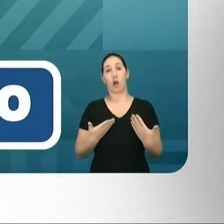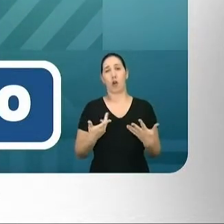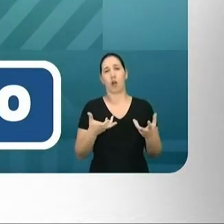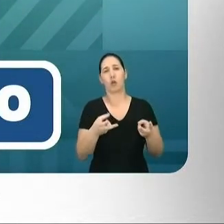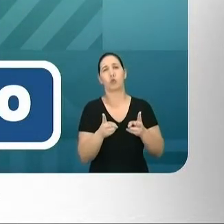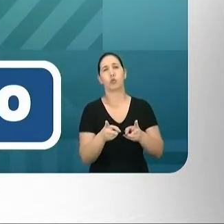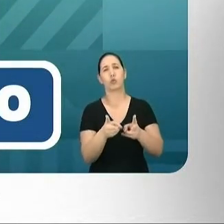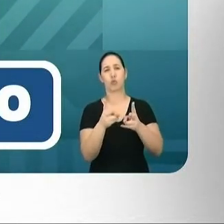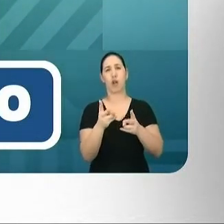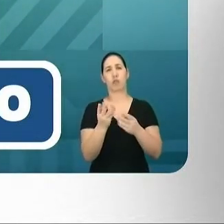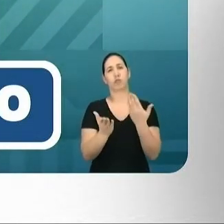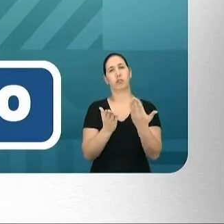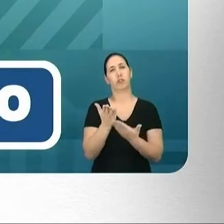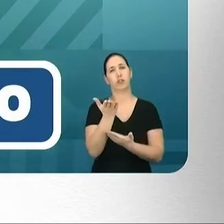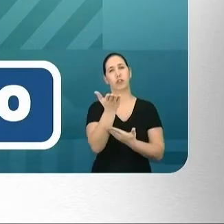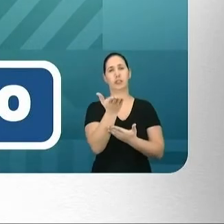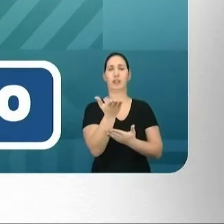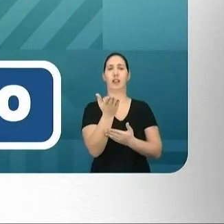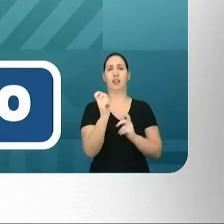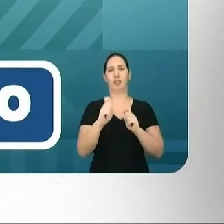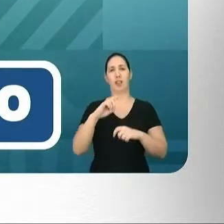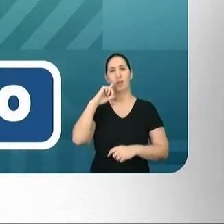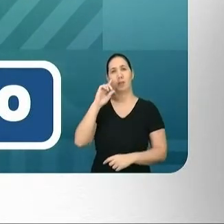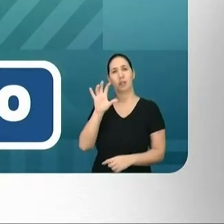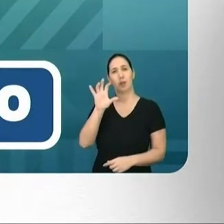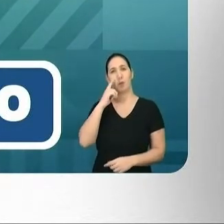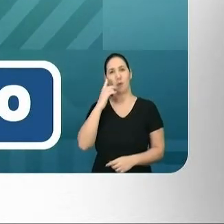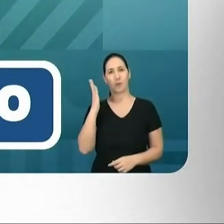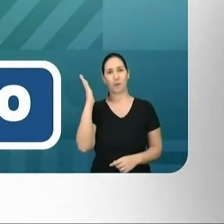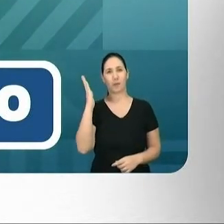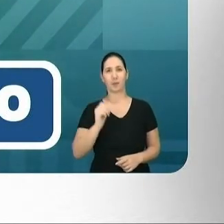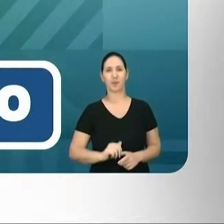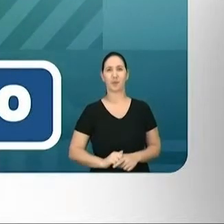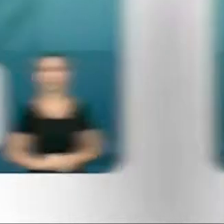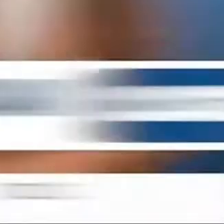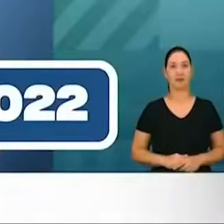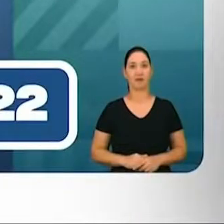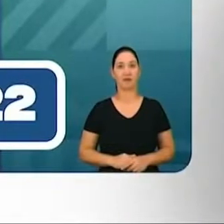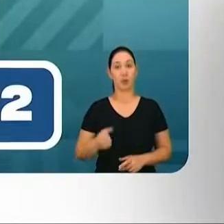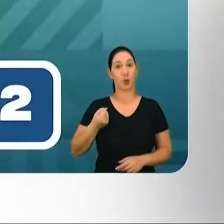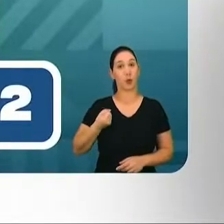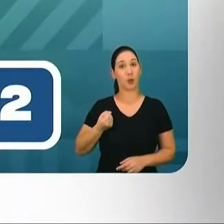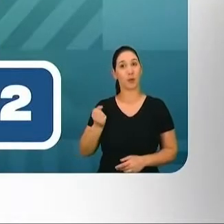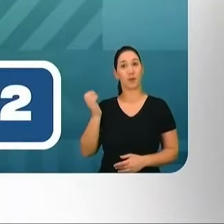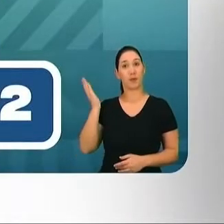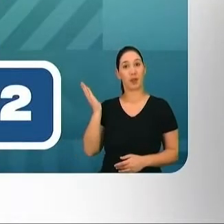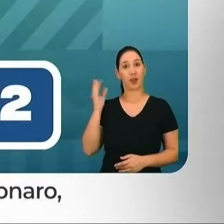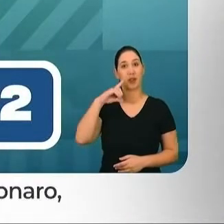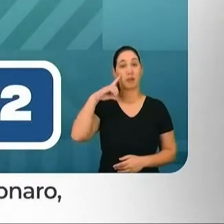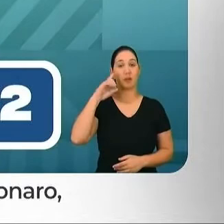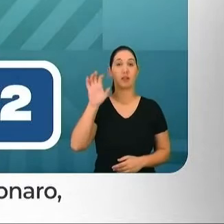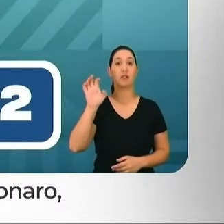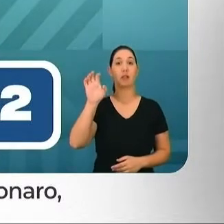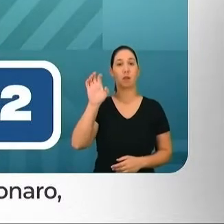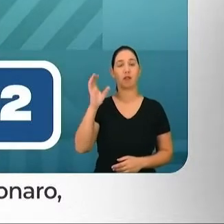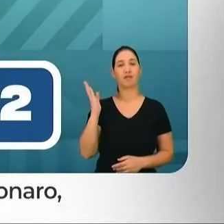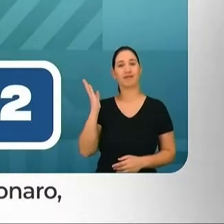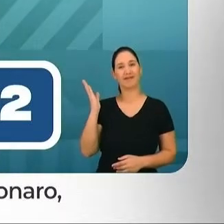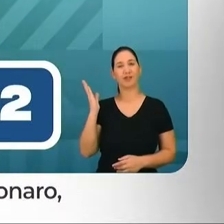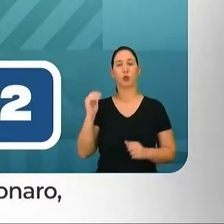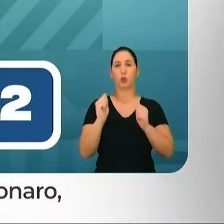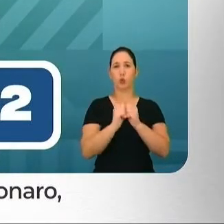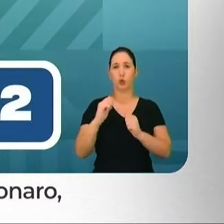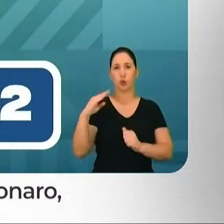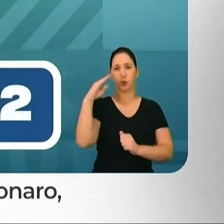quero continuar servindo você como deputado estadual. Capitão Telhada, 1190. 11022, deputado estadual